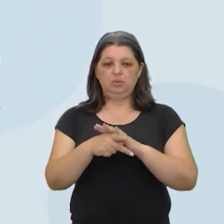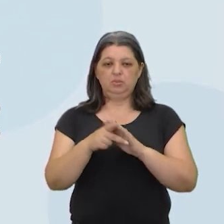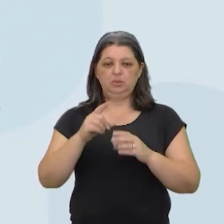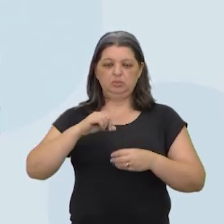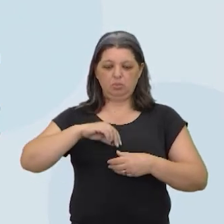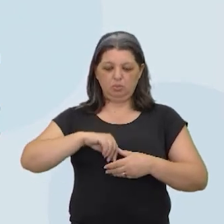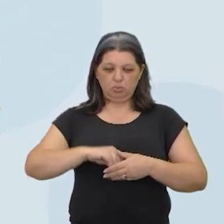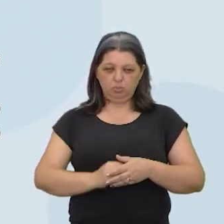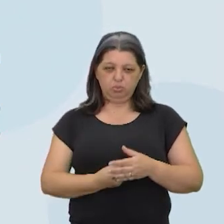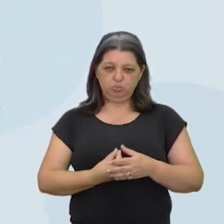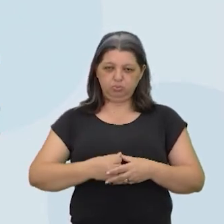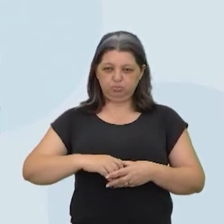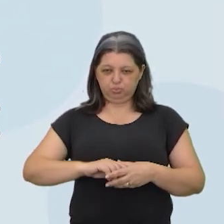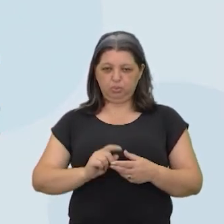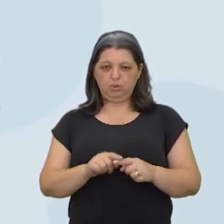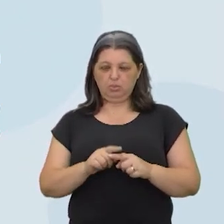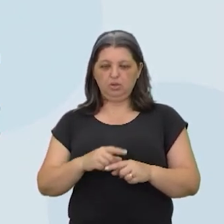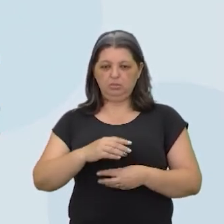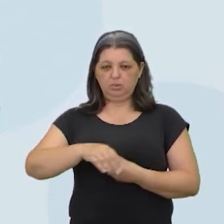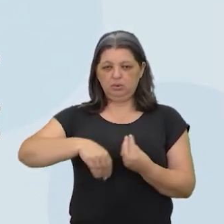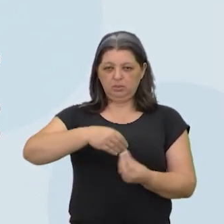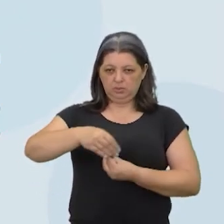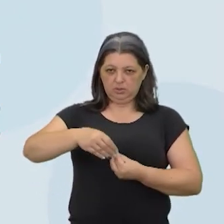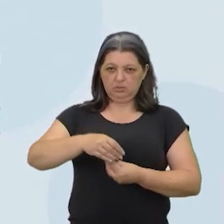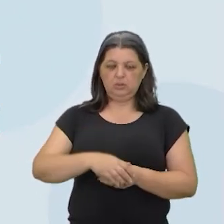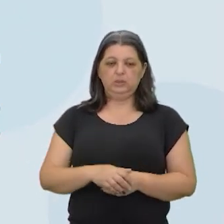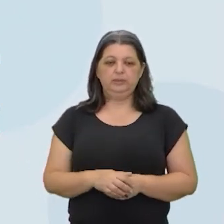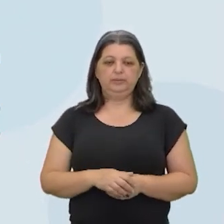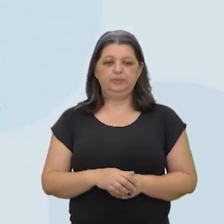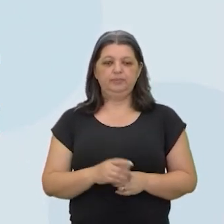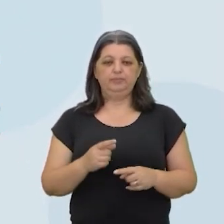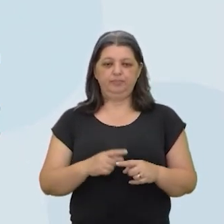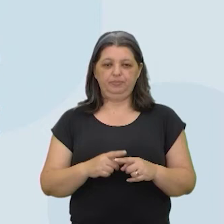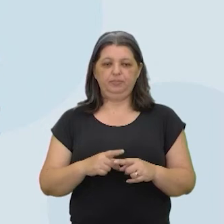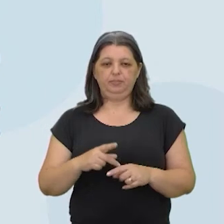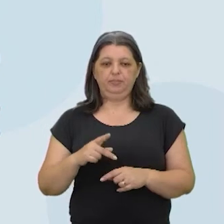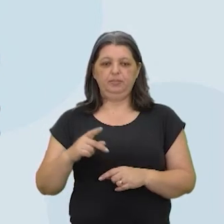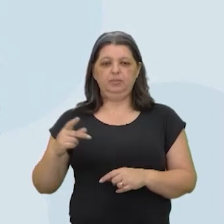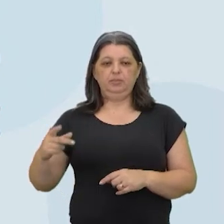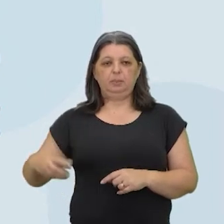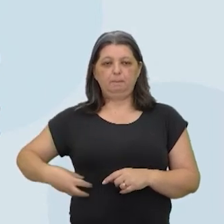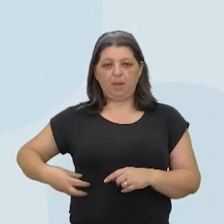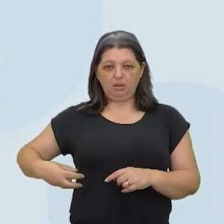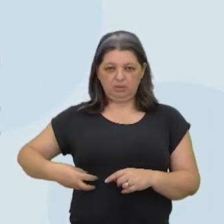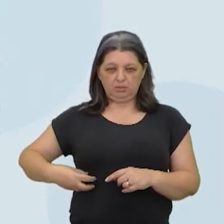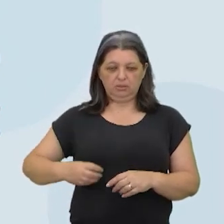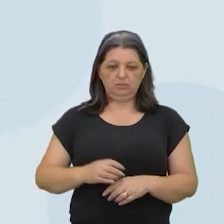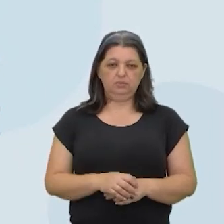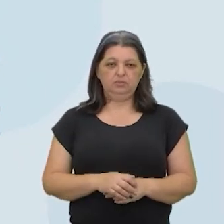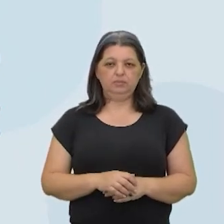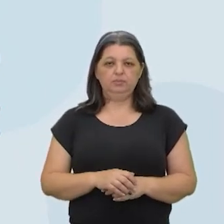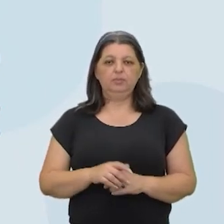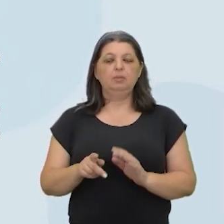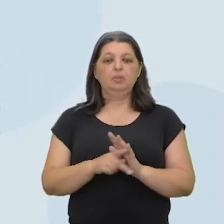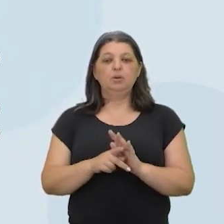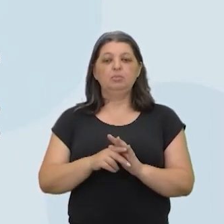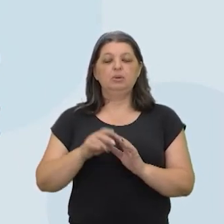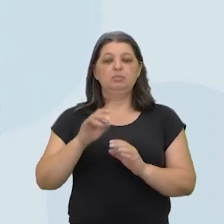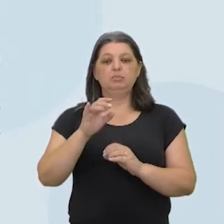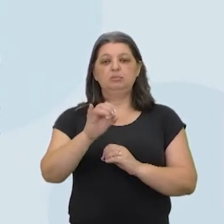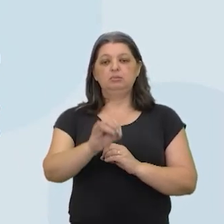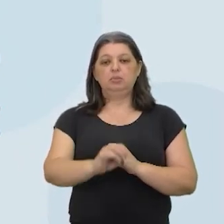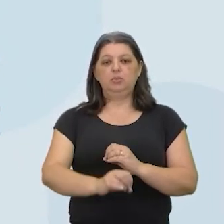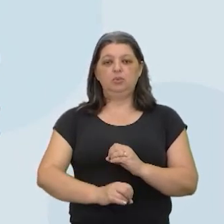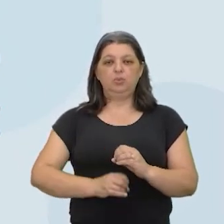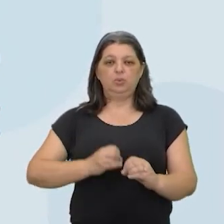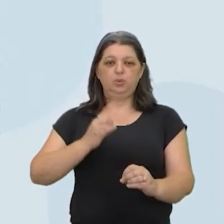porque ele está na fórmula do suco gástrico. E formação do suco pancreático. Então, esses íons, esses substâncias, são muito